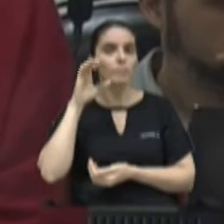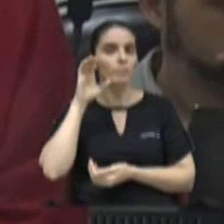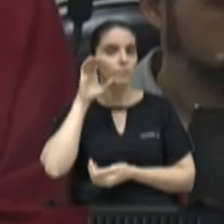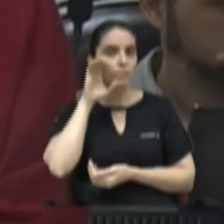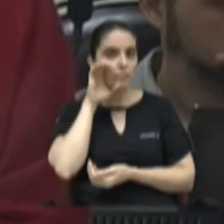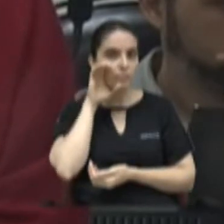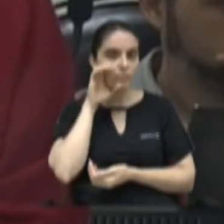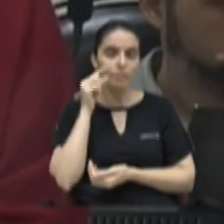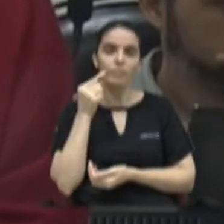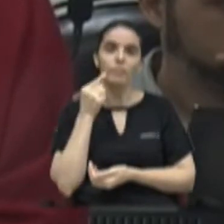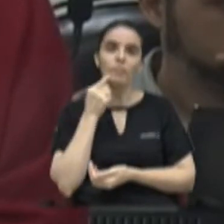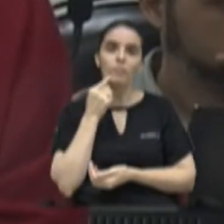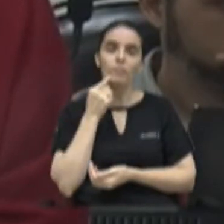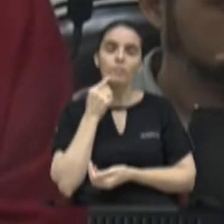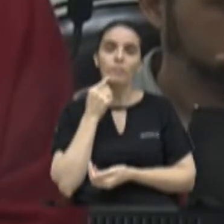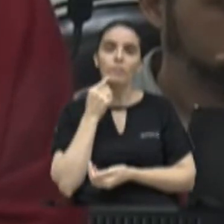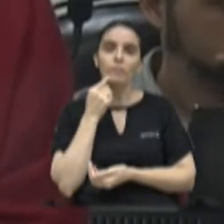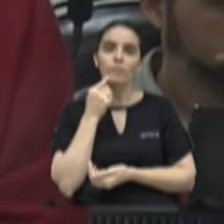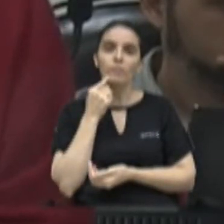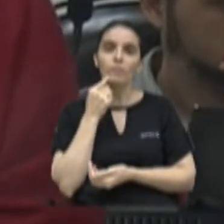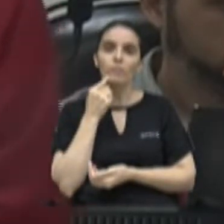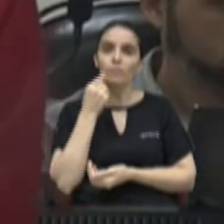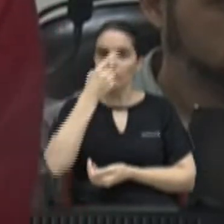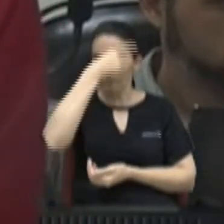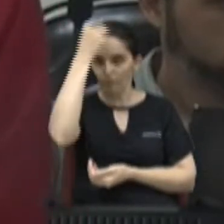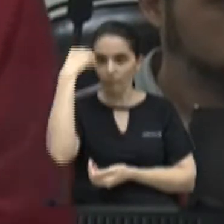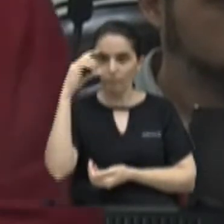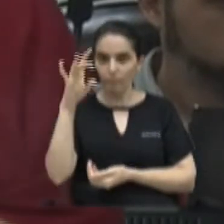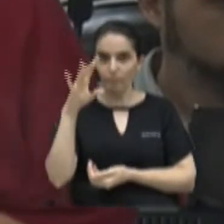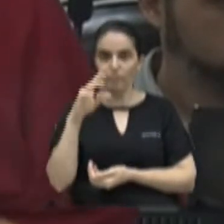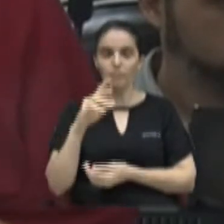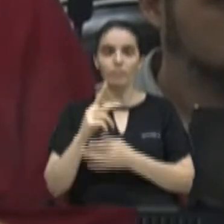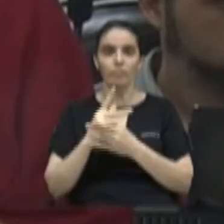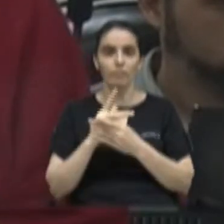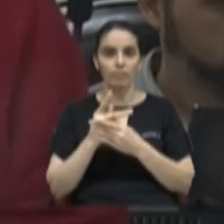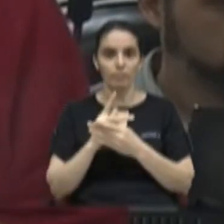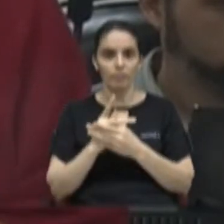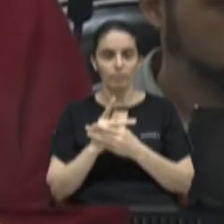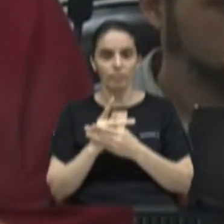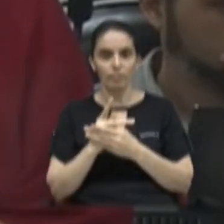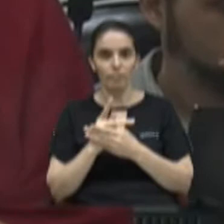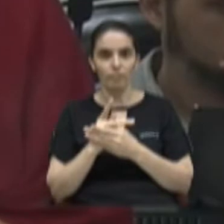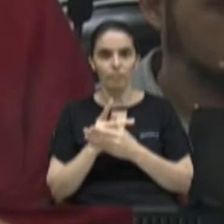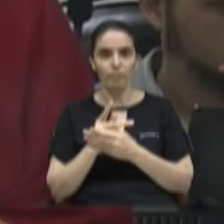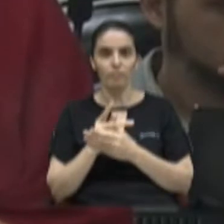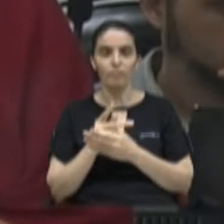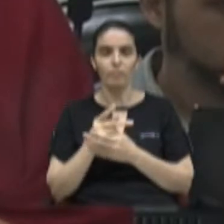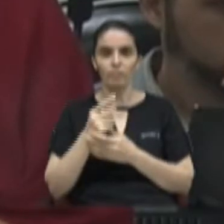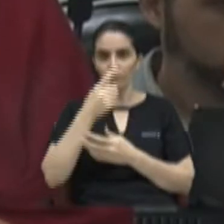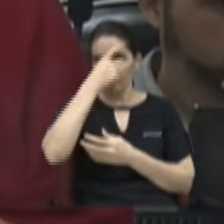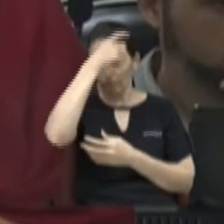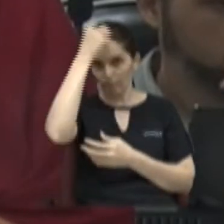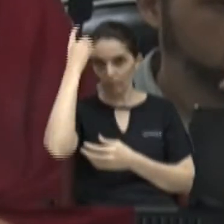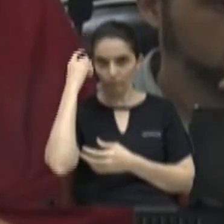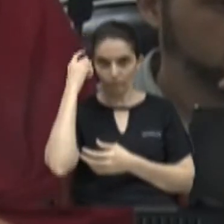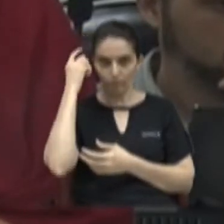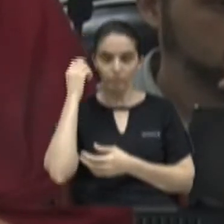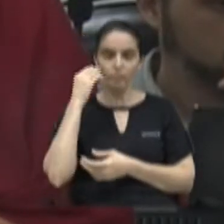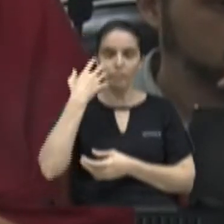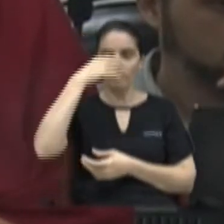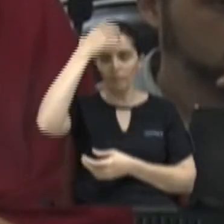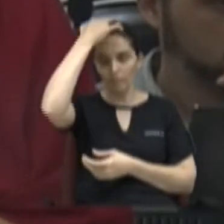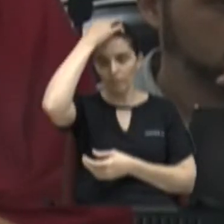vereador Cleiton, vereador Marco, vereador Helder, vereador Wagner Barbosa, vereador